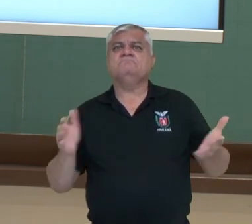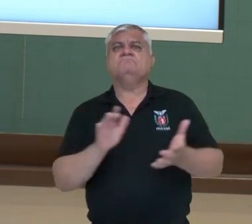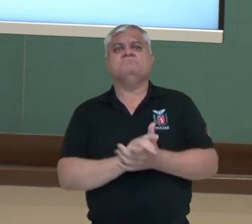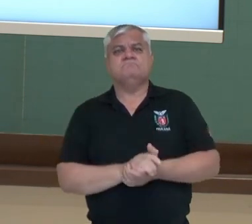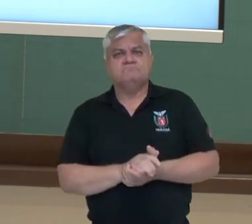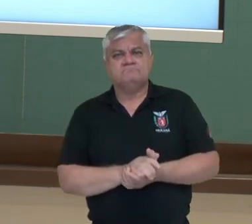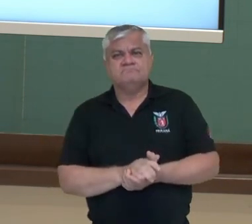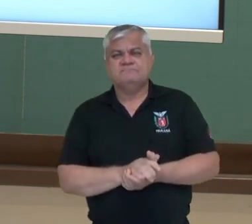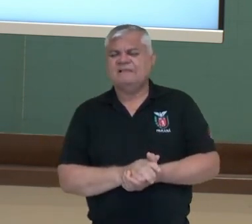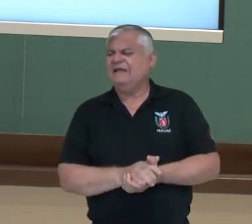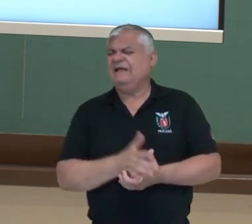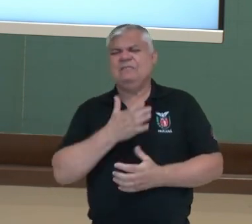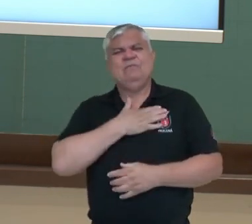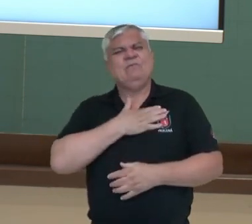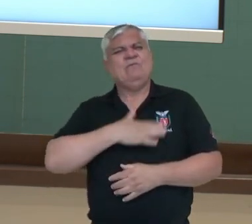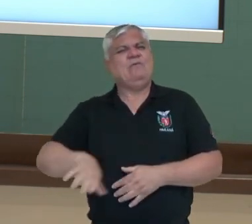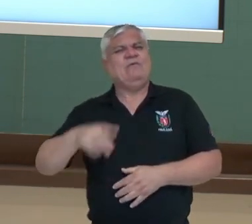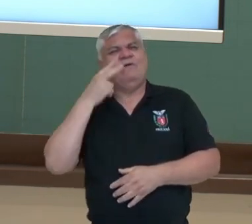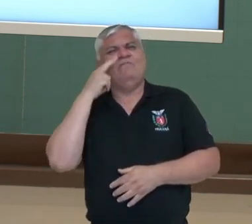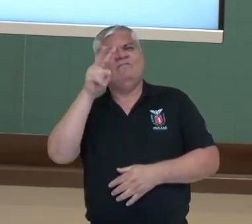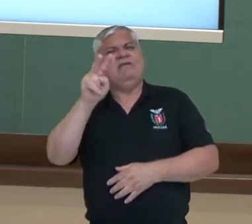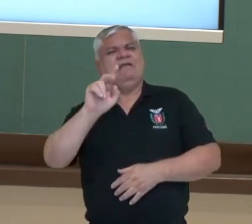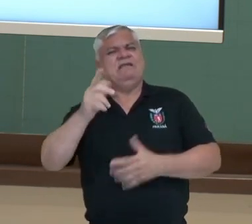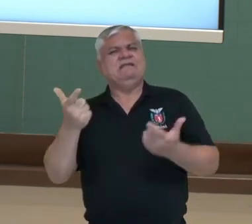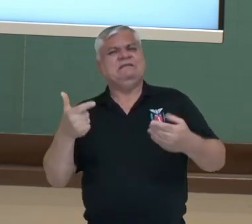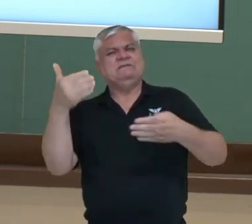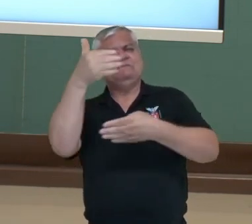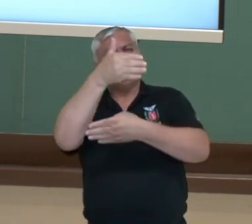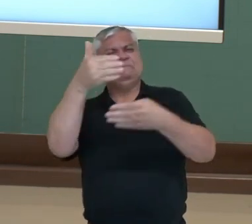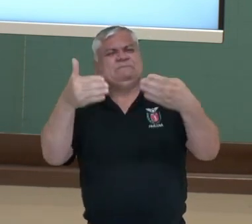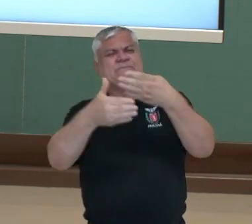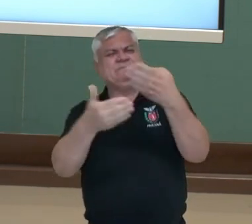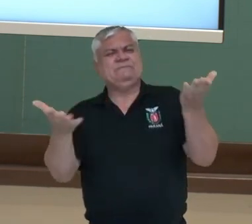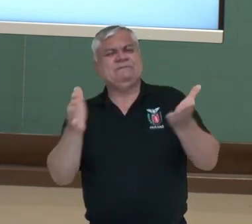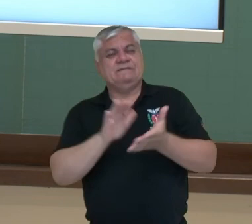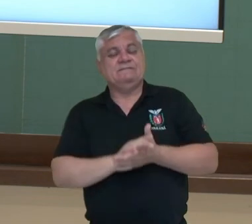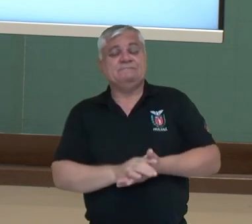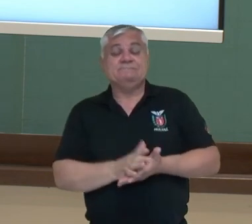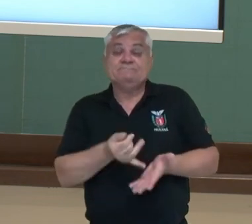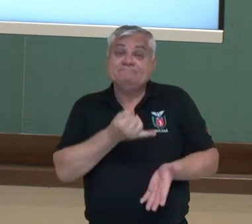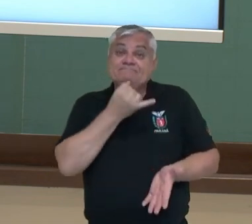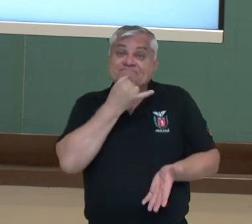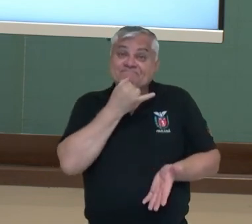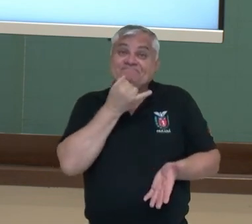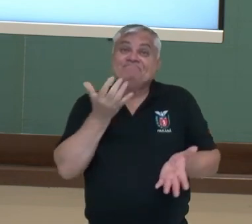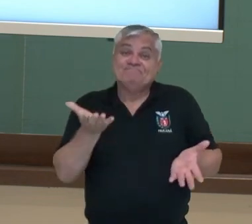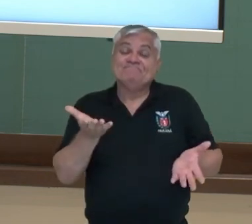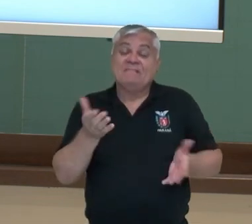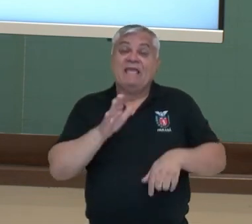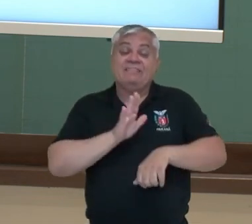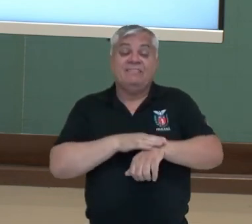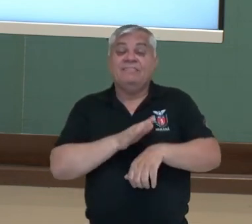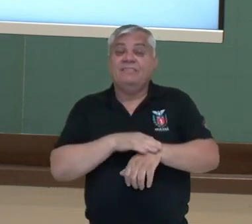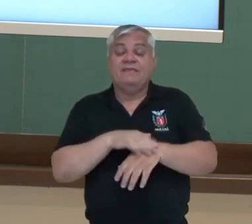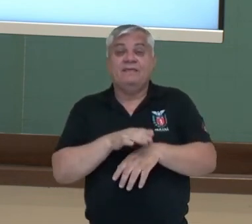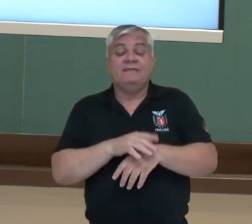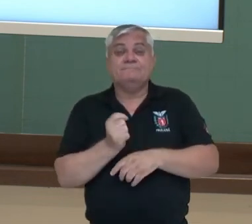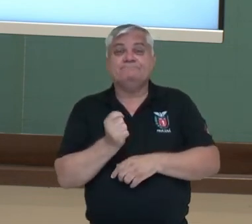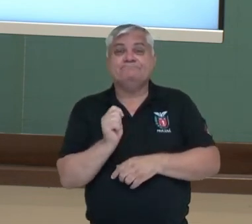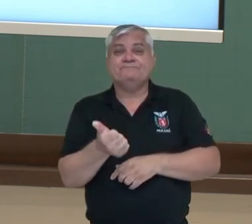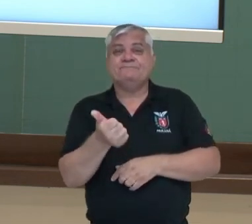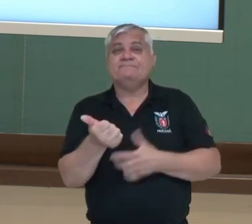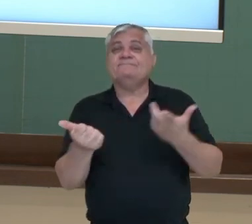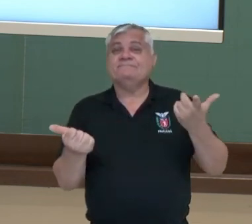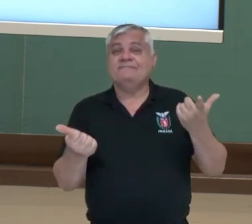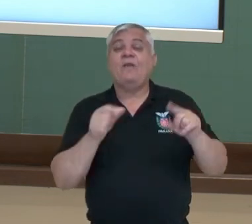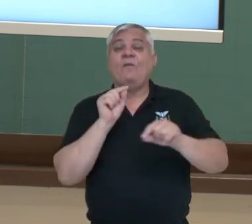slide que eu não quero. Eu não quero, professor. Mas infelizmente é isso. O tempo vai,